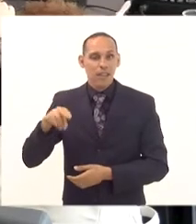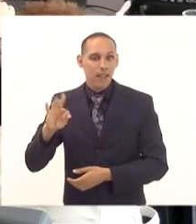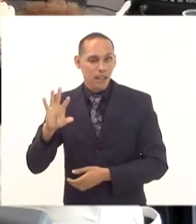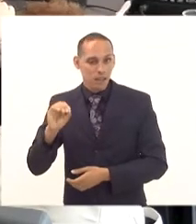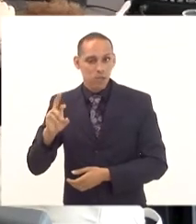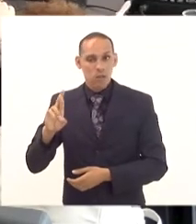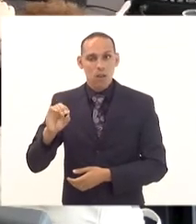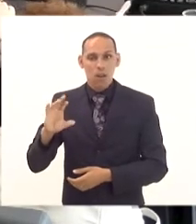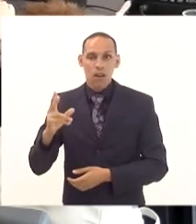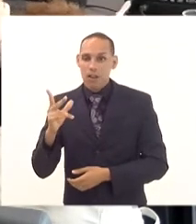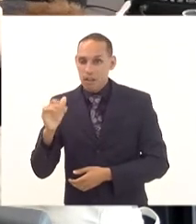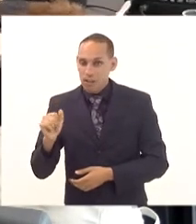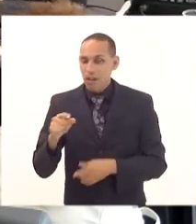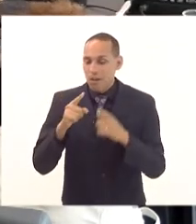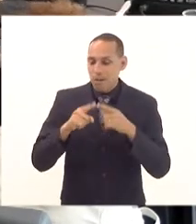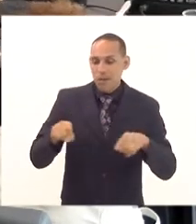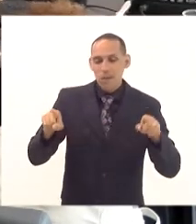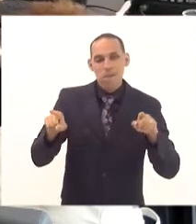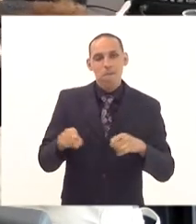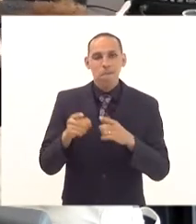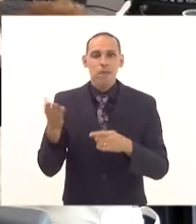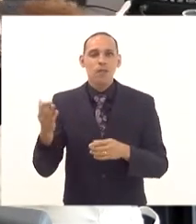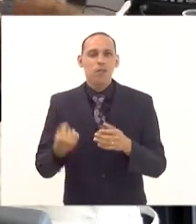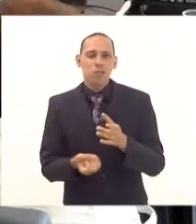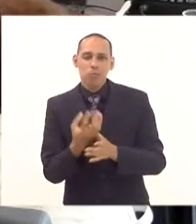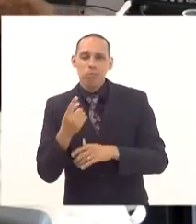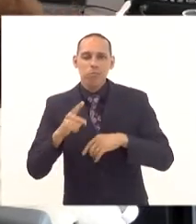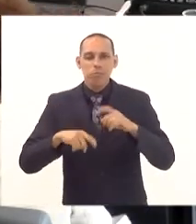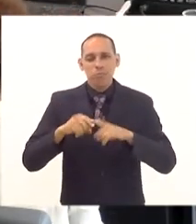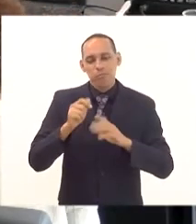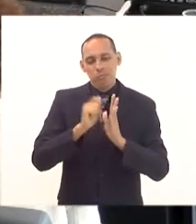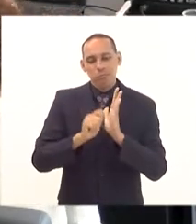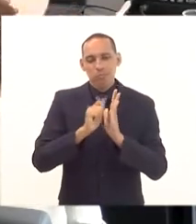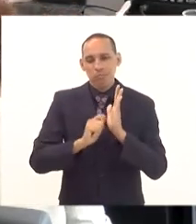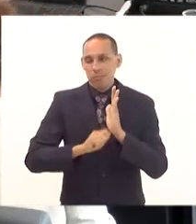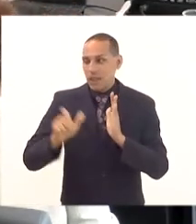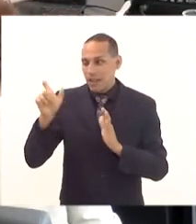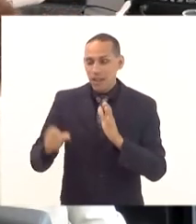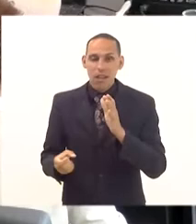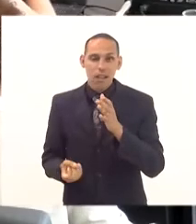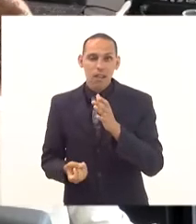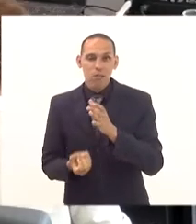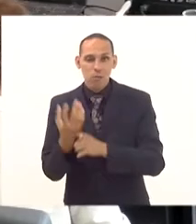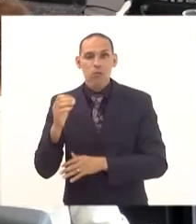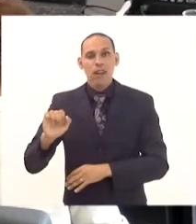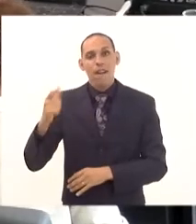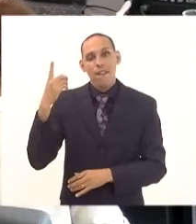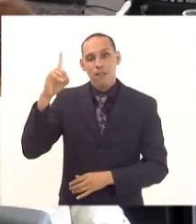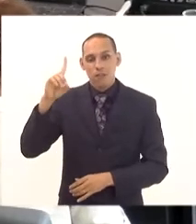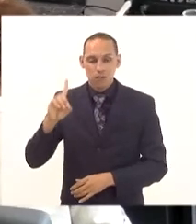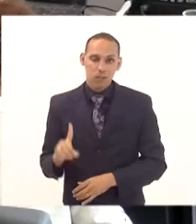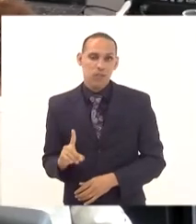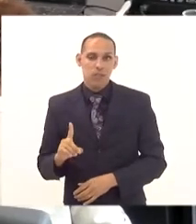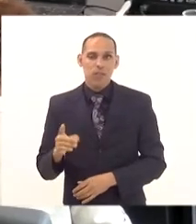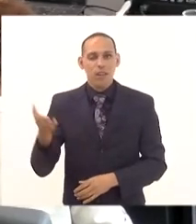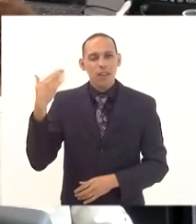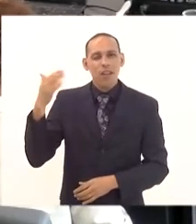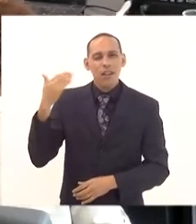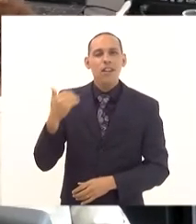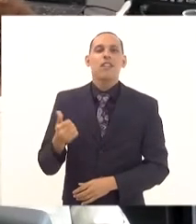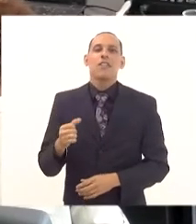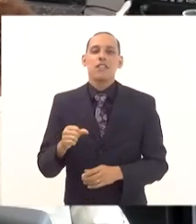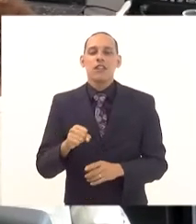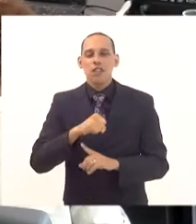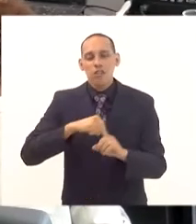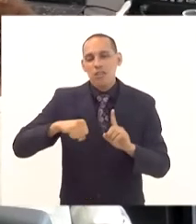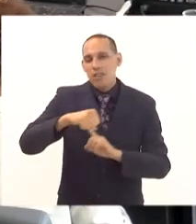músico compositor e instrumentista e produtor escritor os fundadores e diretor da antiga Sociedade dos